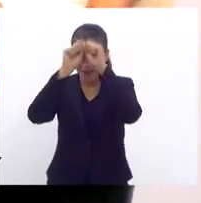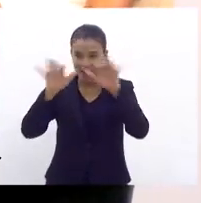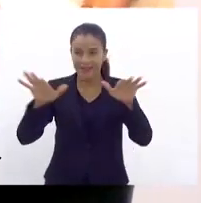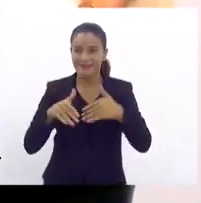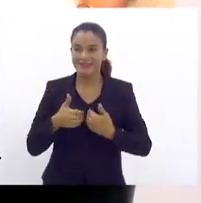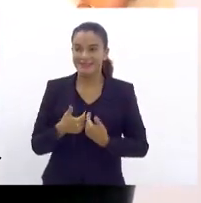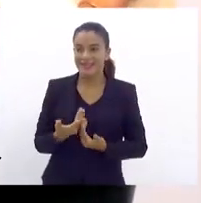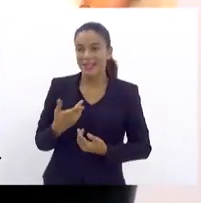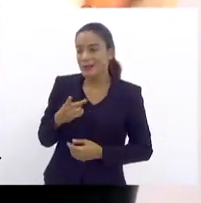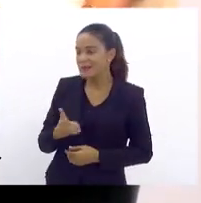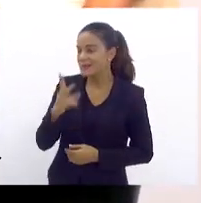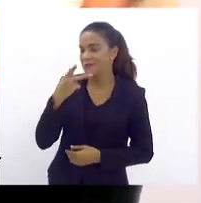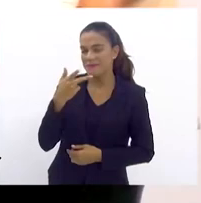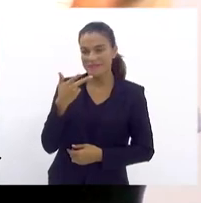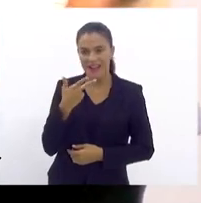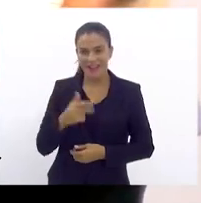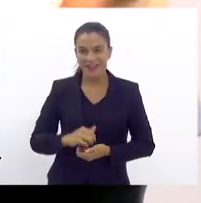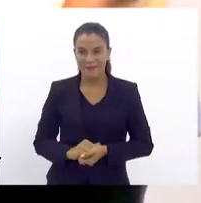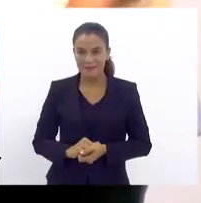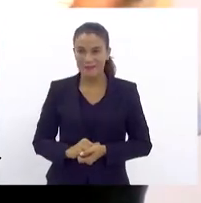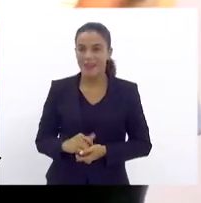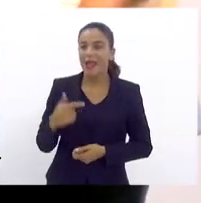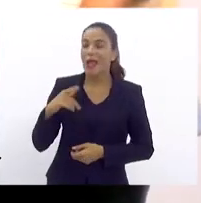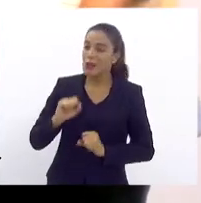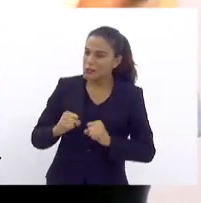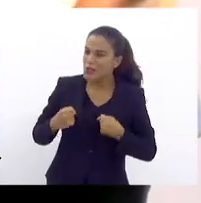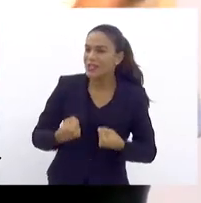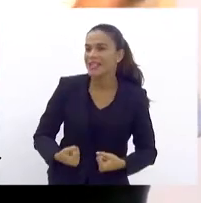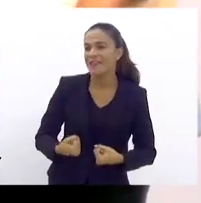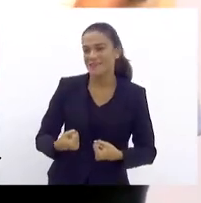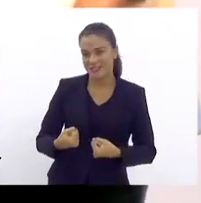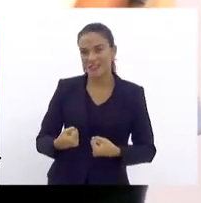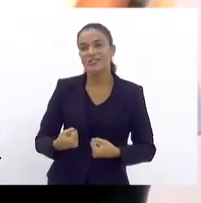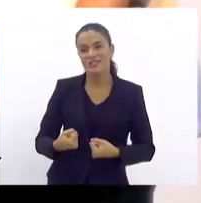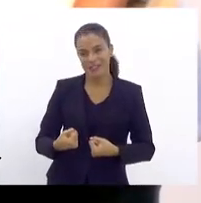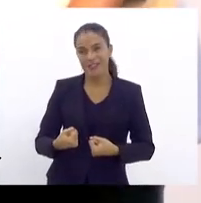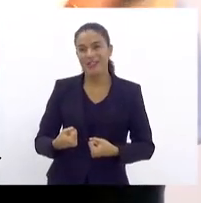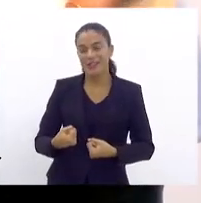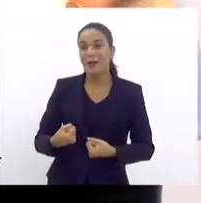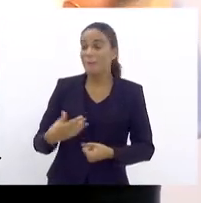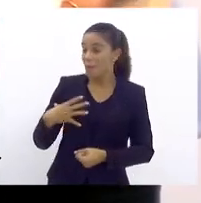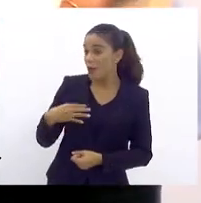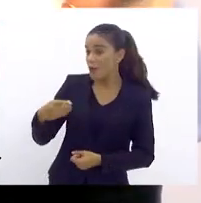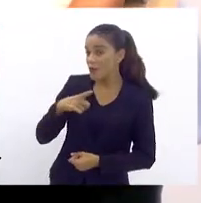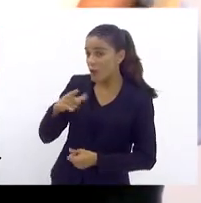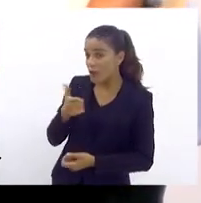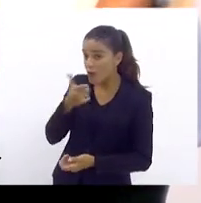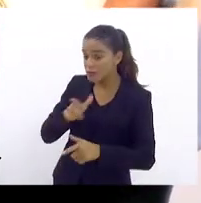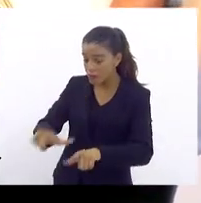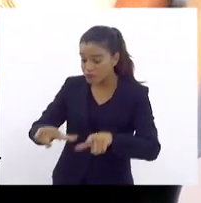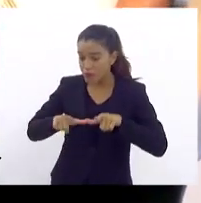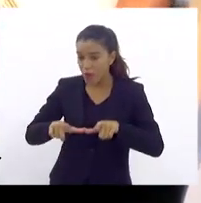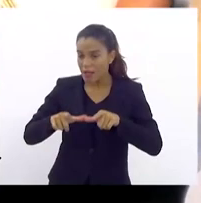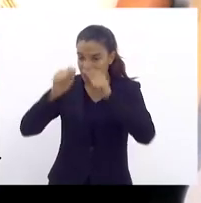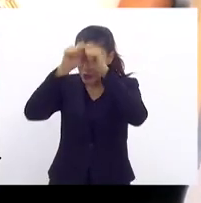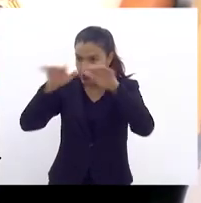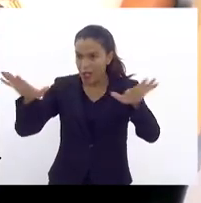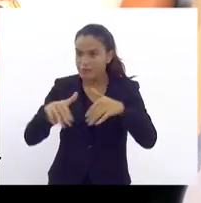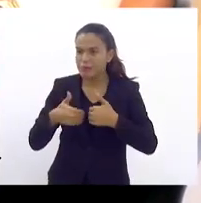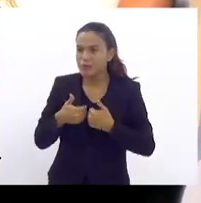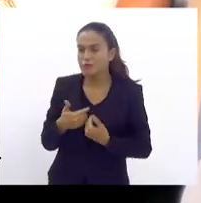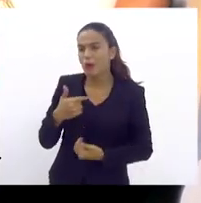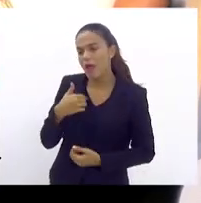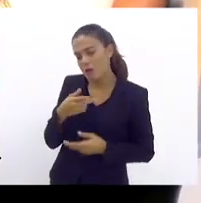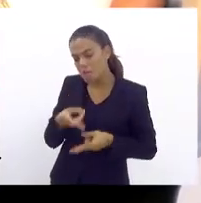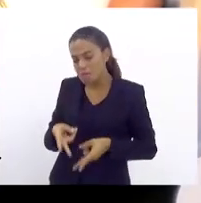eu sempre falo isso né Eu já era defensor algum tempo e quanto meu filho teve um diagnóstico de autismo que eu percebi como